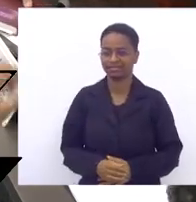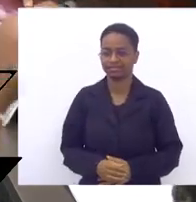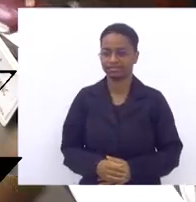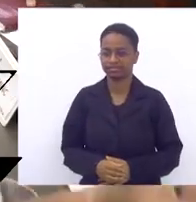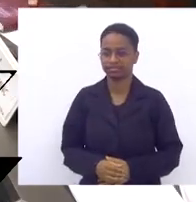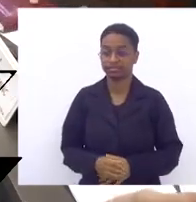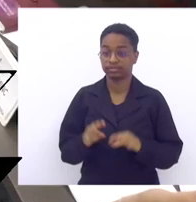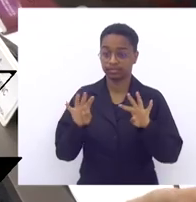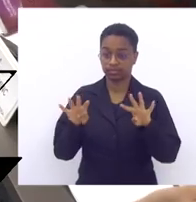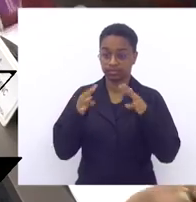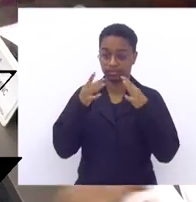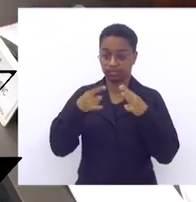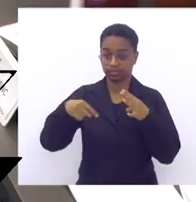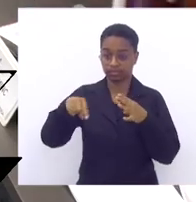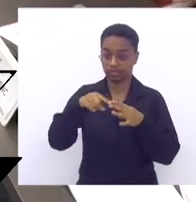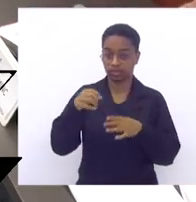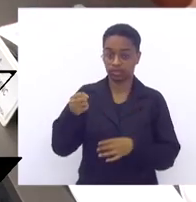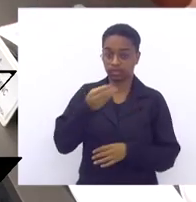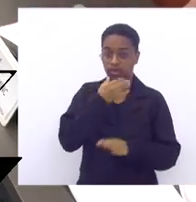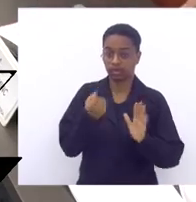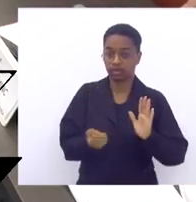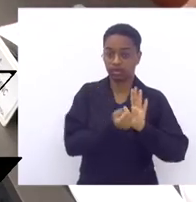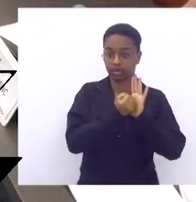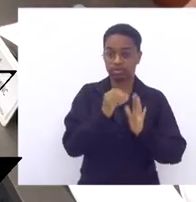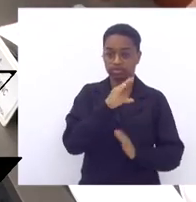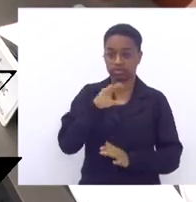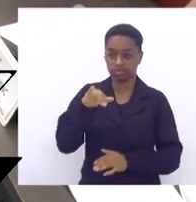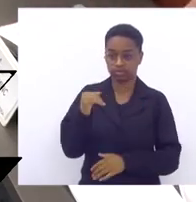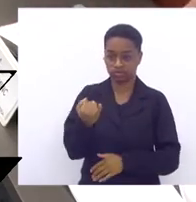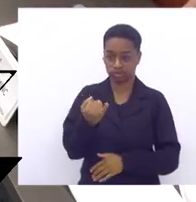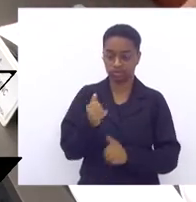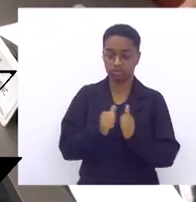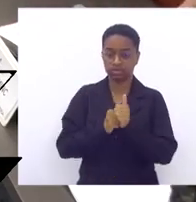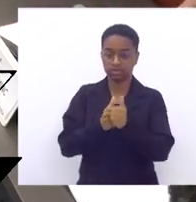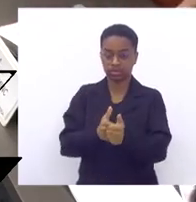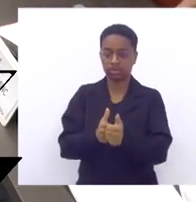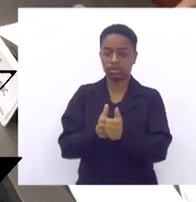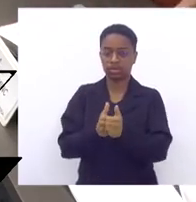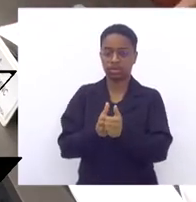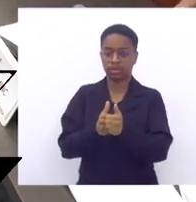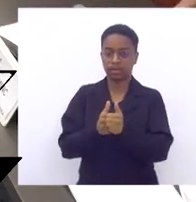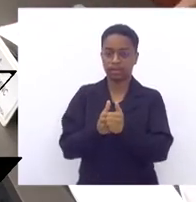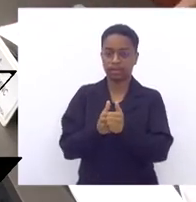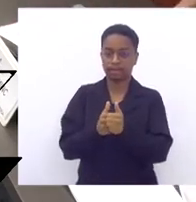Peço a atenção de todos aqui para a nova logomarca da CCJ aqui, seguindo o padrão aprovado